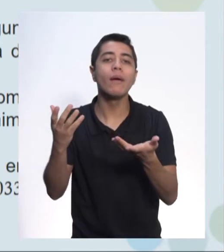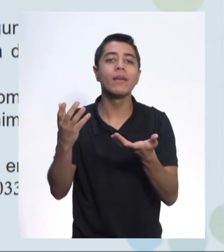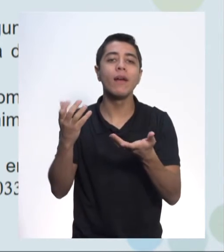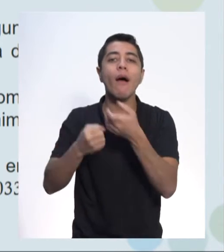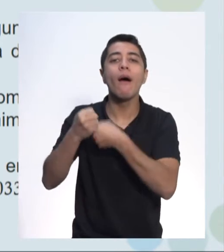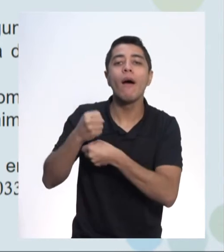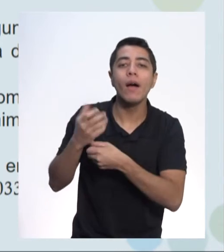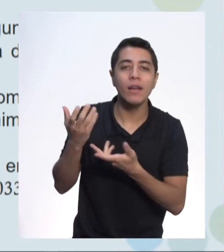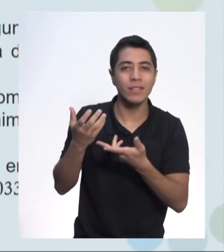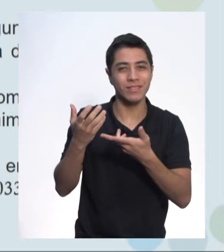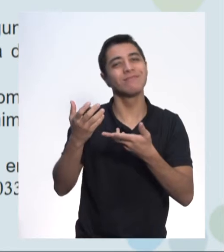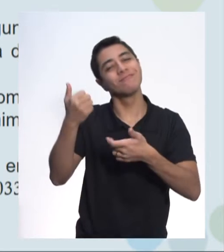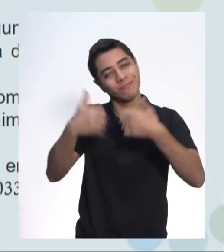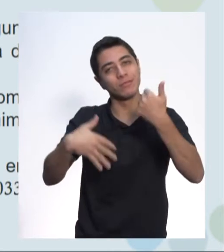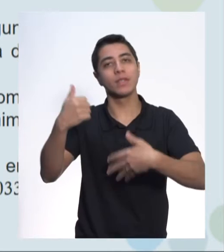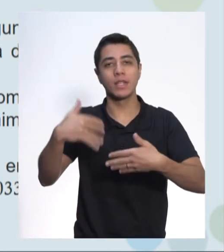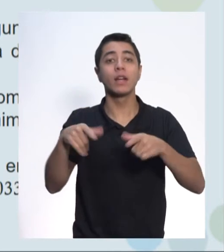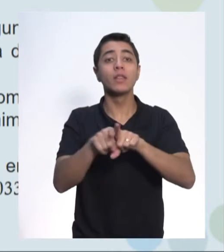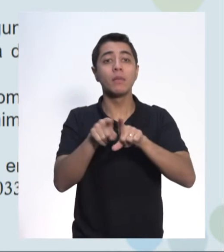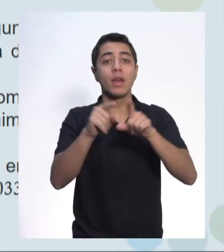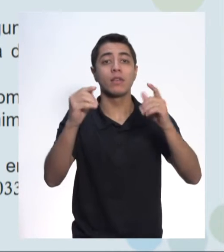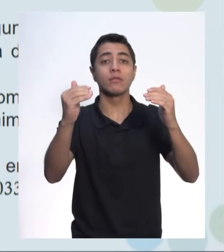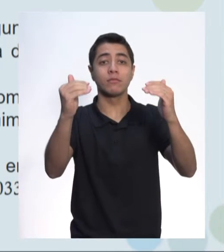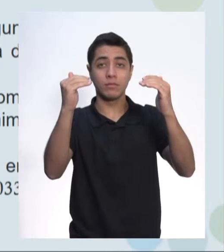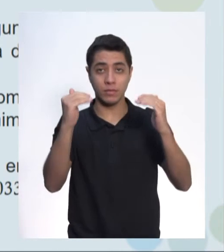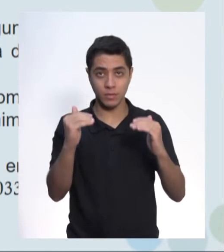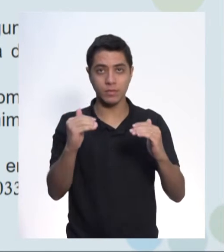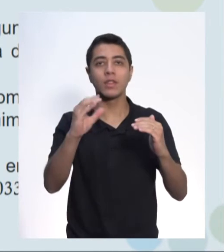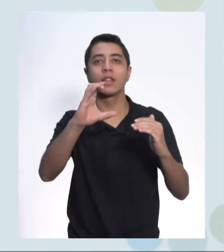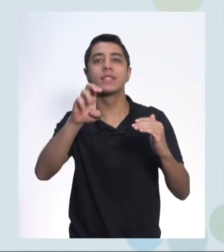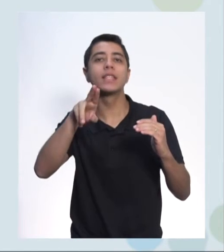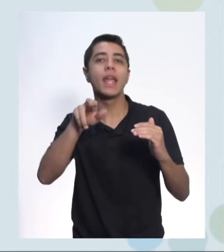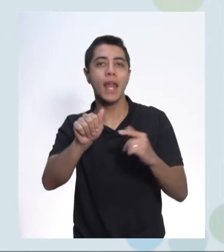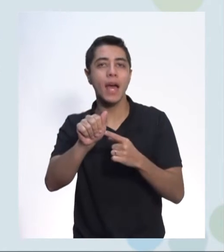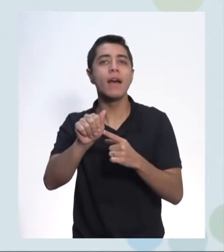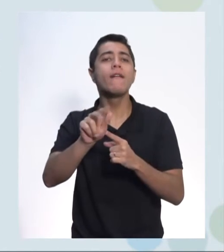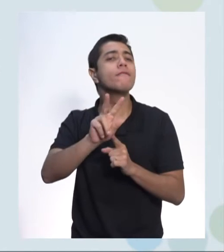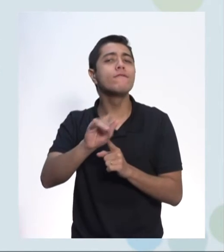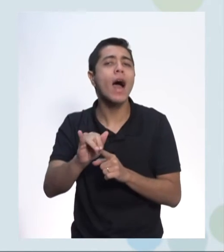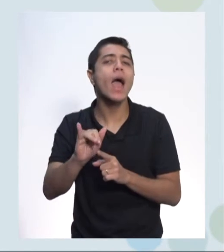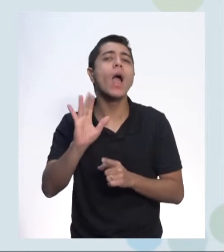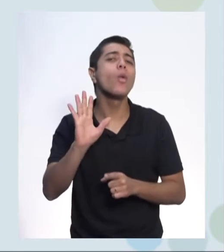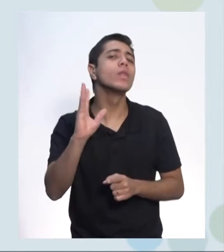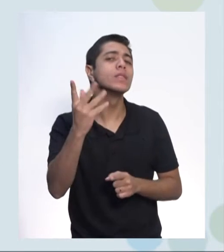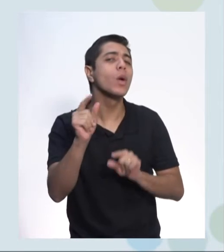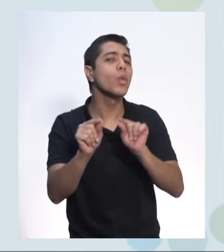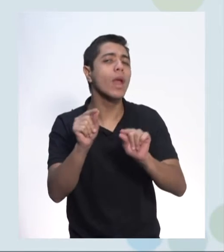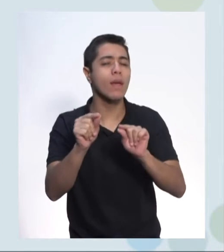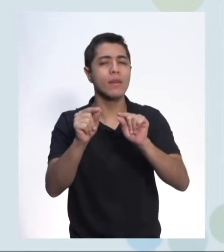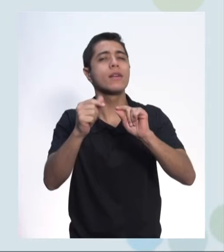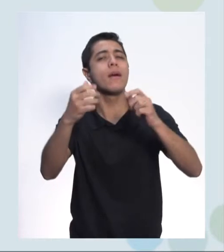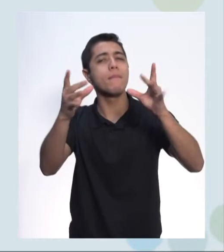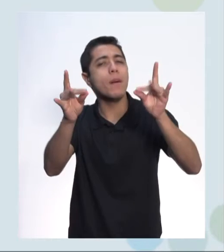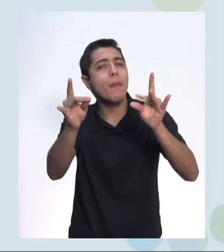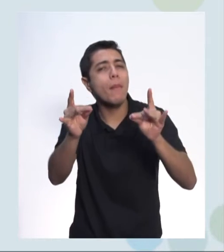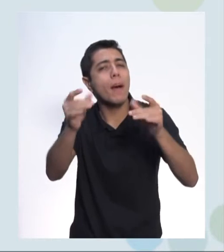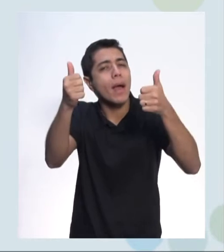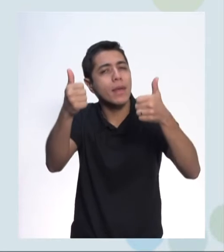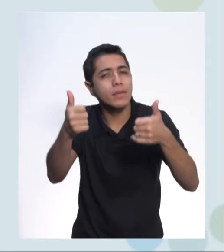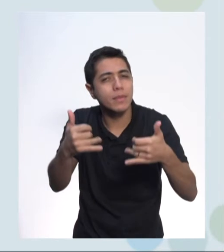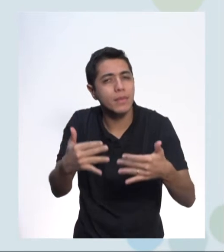descrição da cena, a ação, e só posteriormente vai entrar o diálogo. Então, ele segue essa estrutura. O